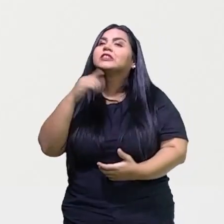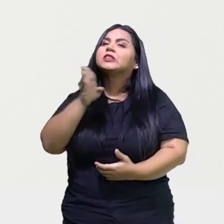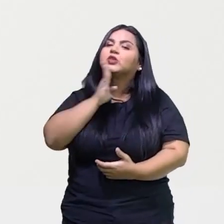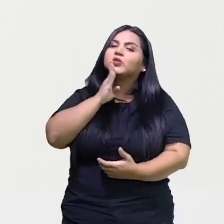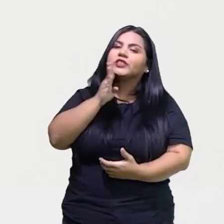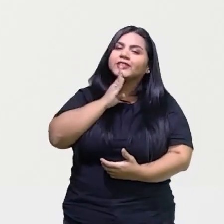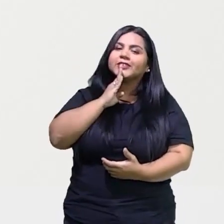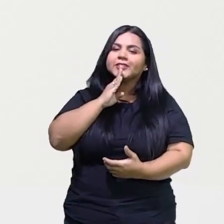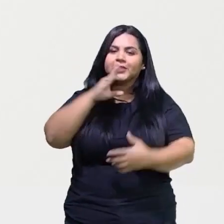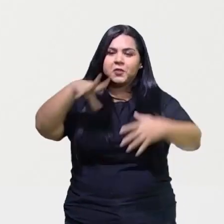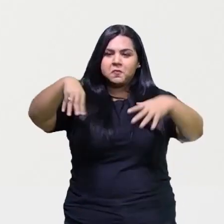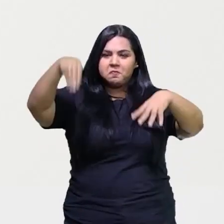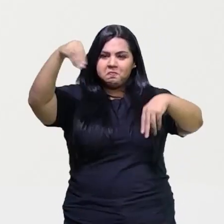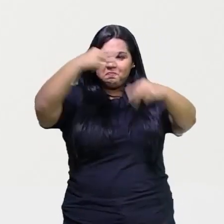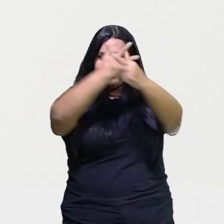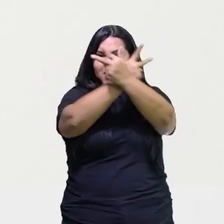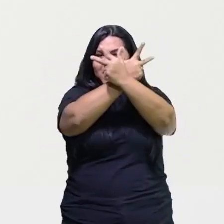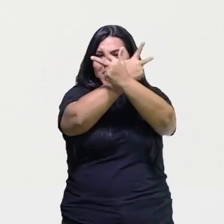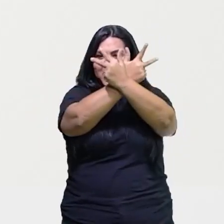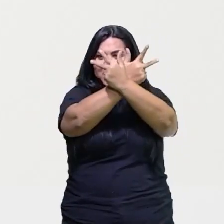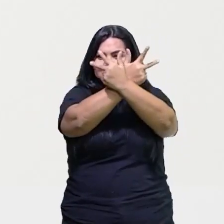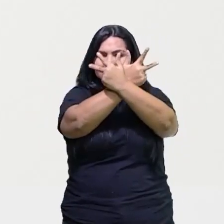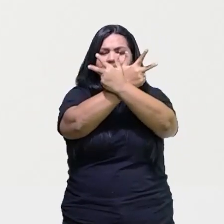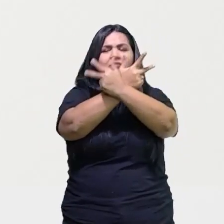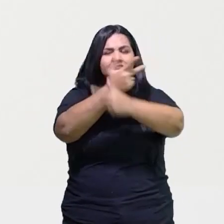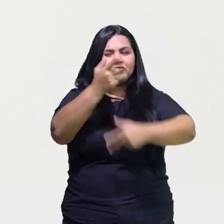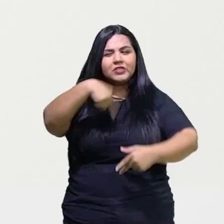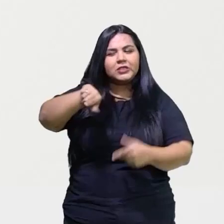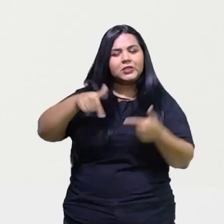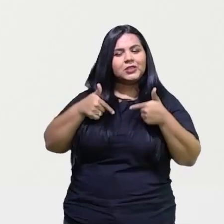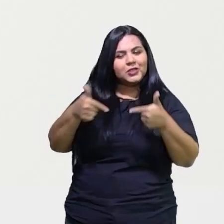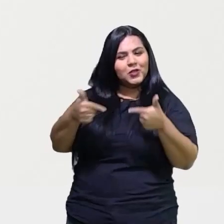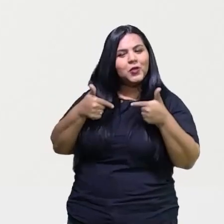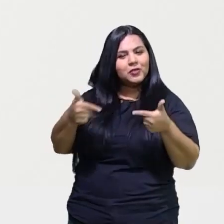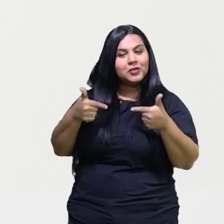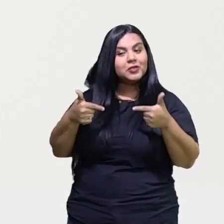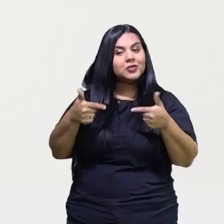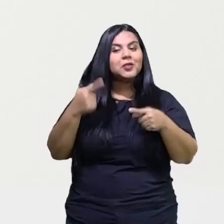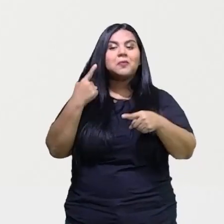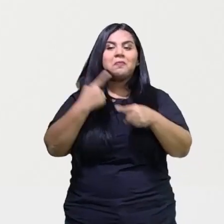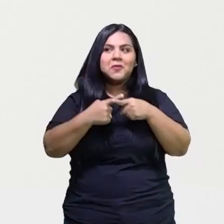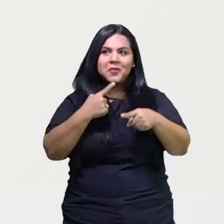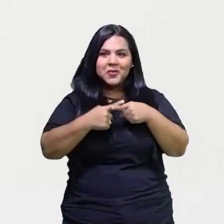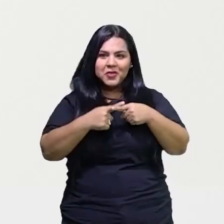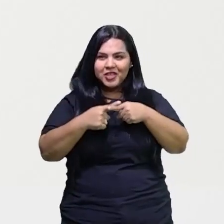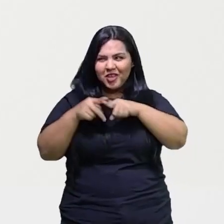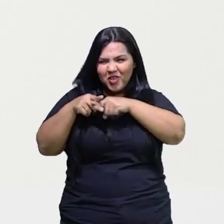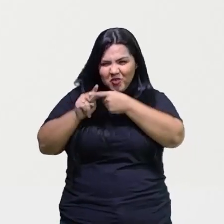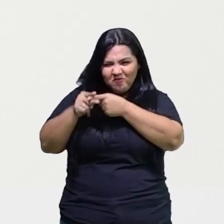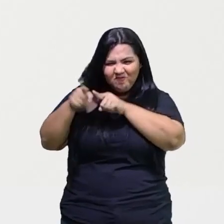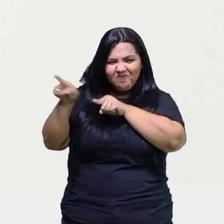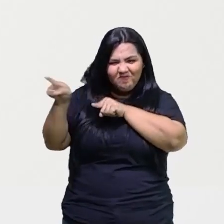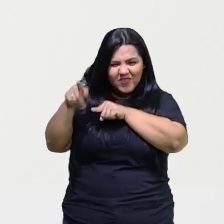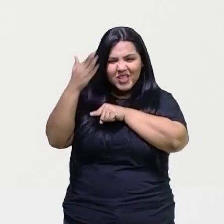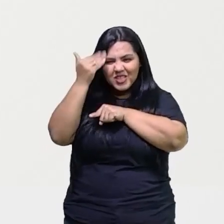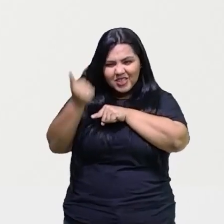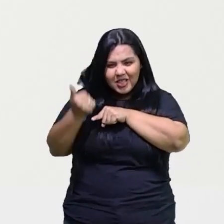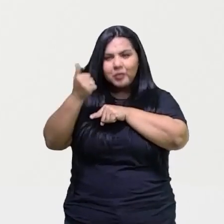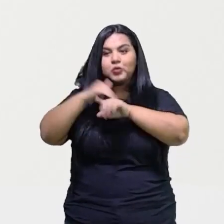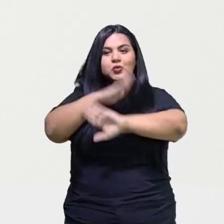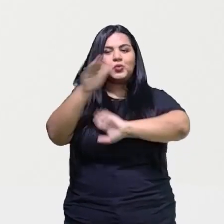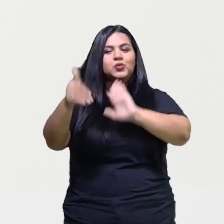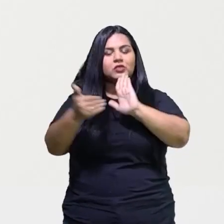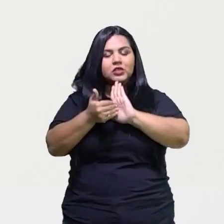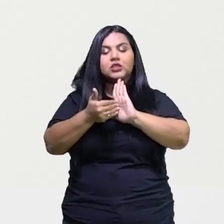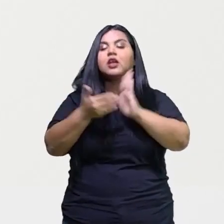palácio. Rapaz, vocês têm sorte. Sorte mesmo, porque a produção sabe de tudo.